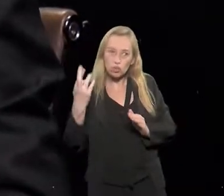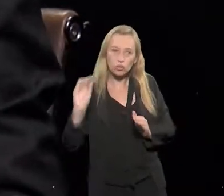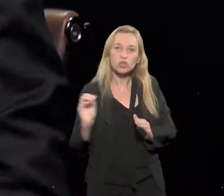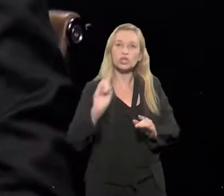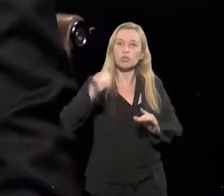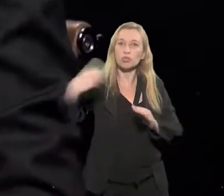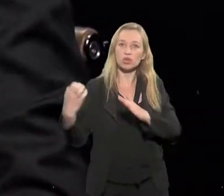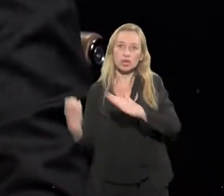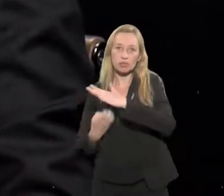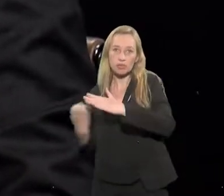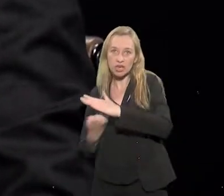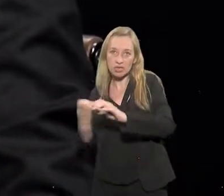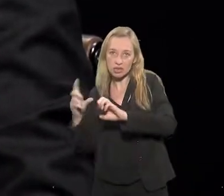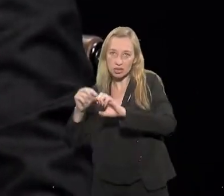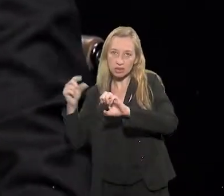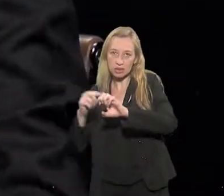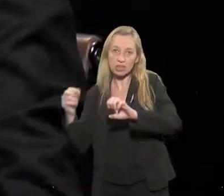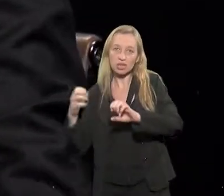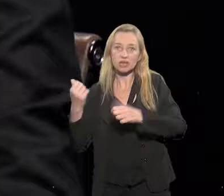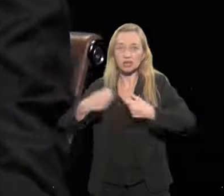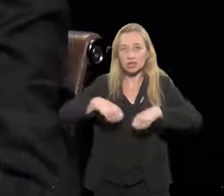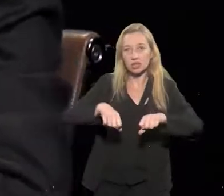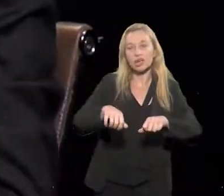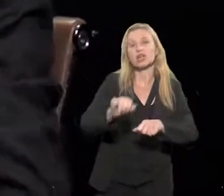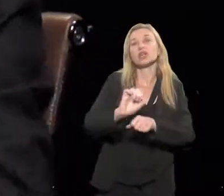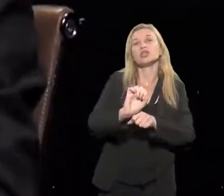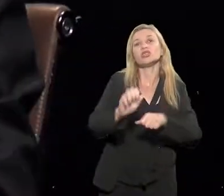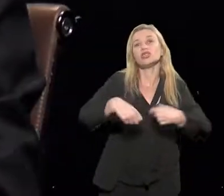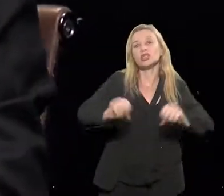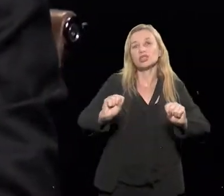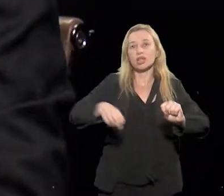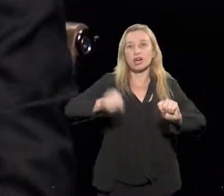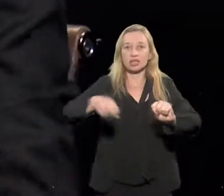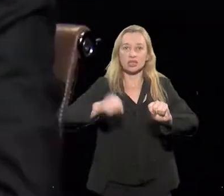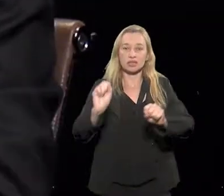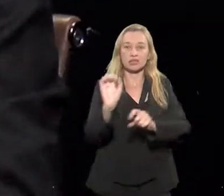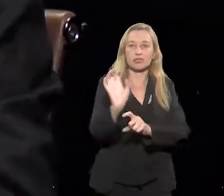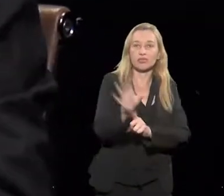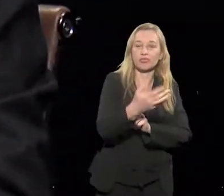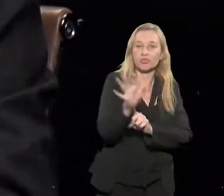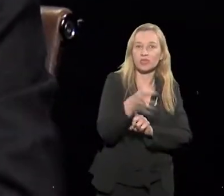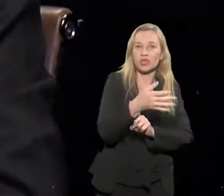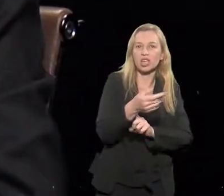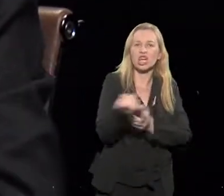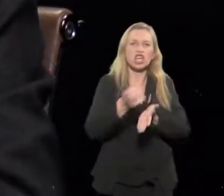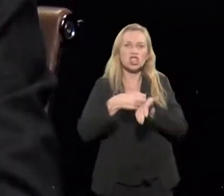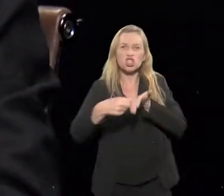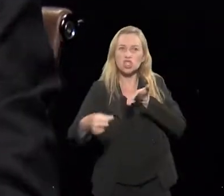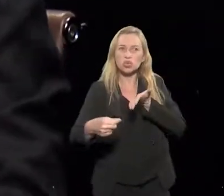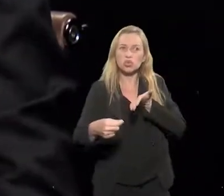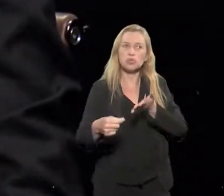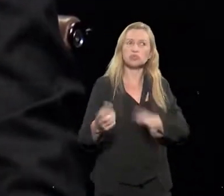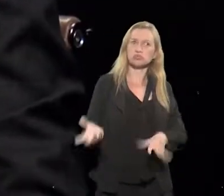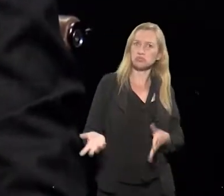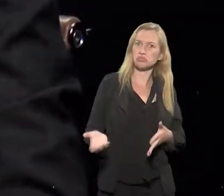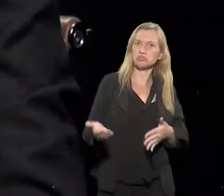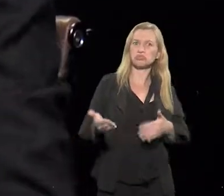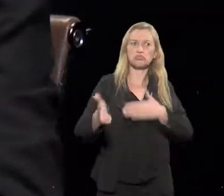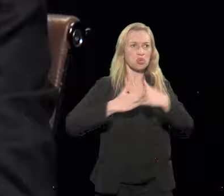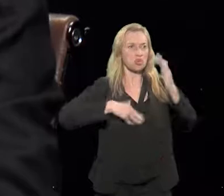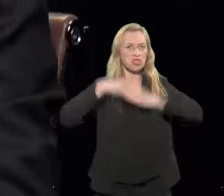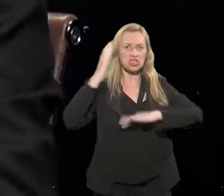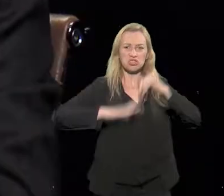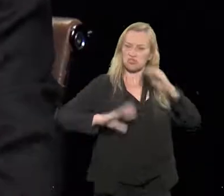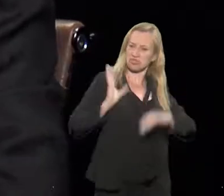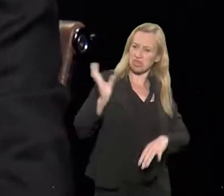empreendedor de mototáxi, aluno de cinema e depois diretor, escritor. É uma carreira muito rica e é